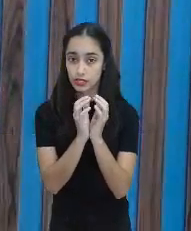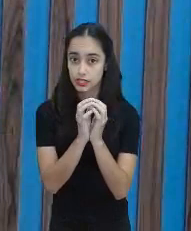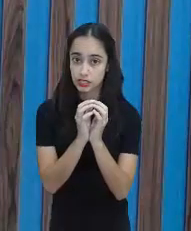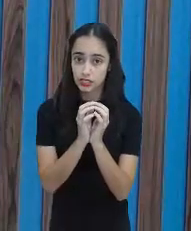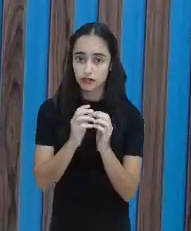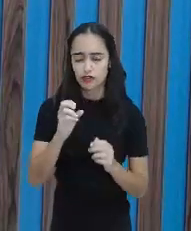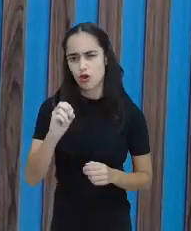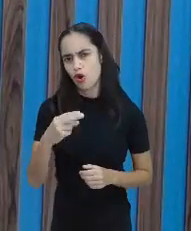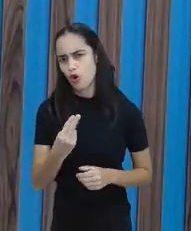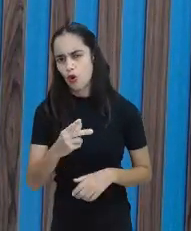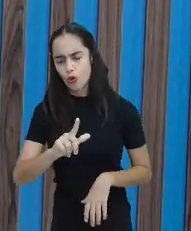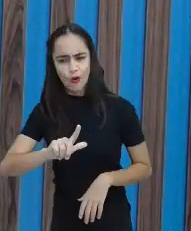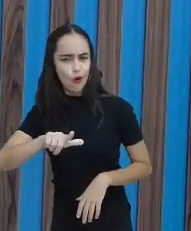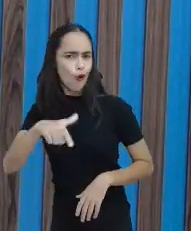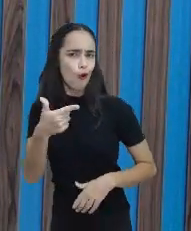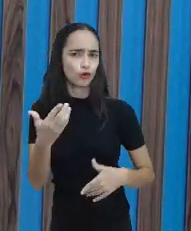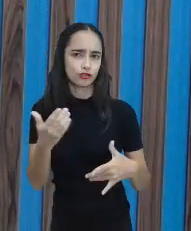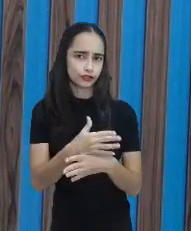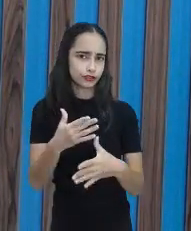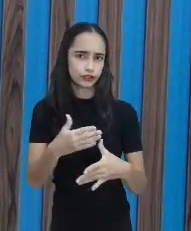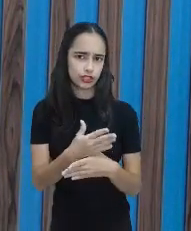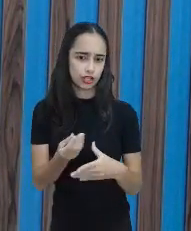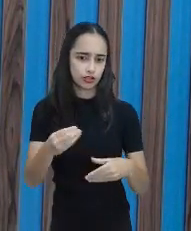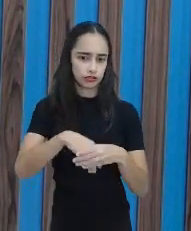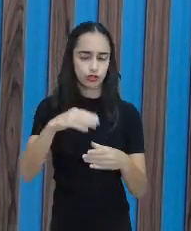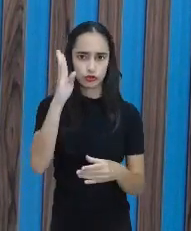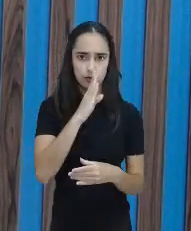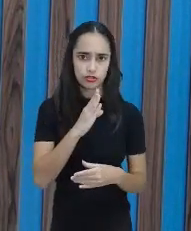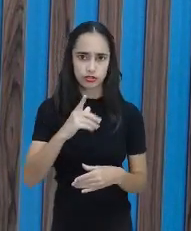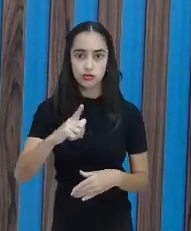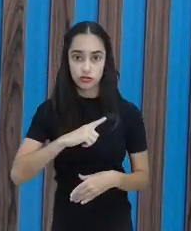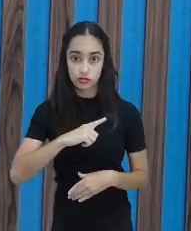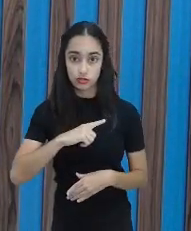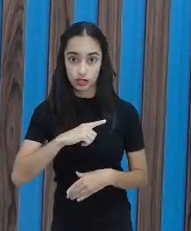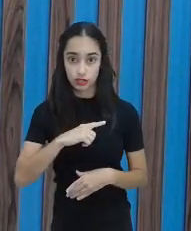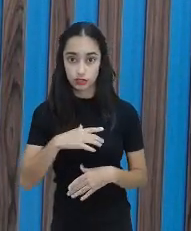nas demais cidades do Brasil existe um Estatuto da Cidade?